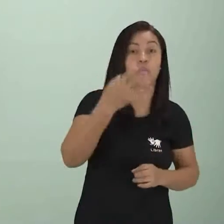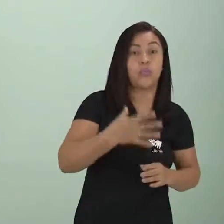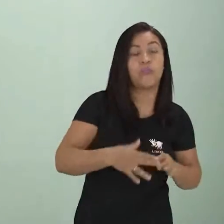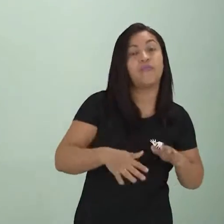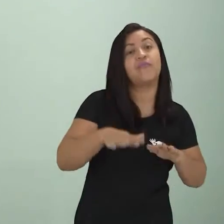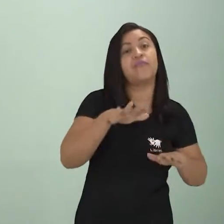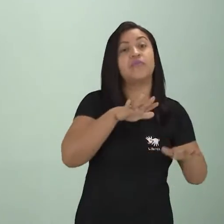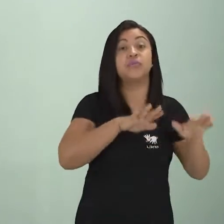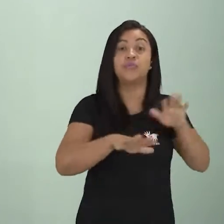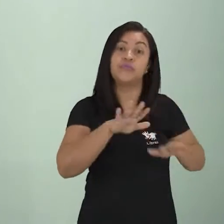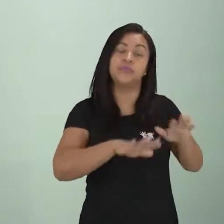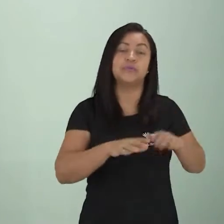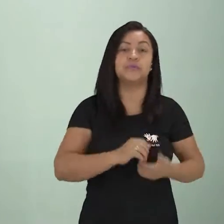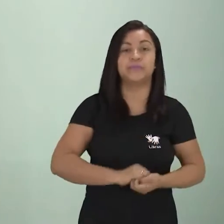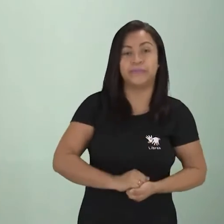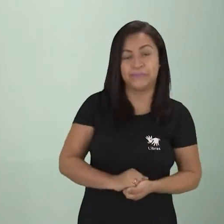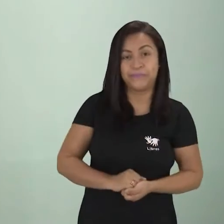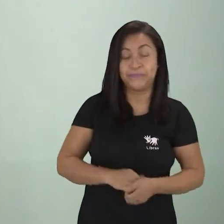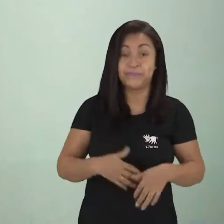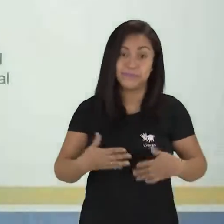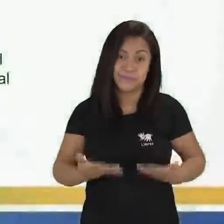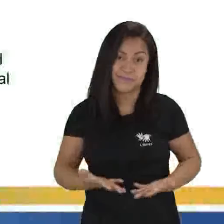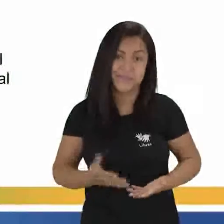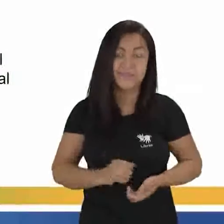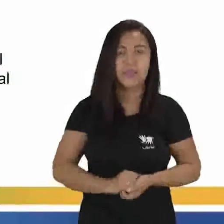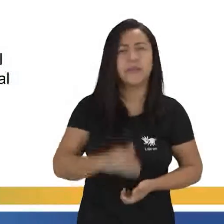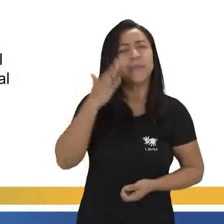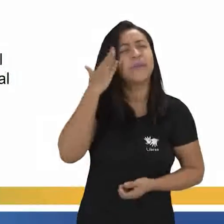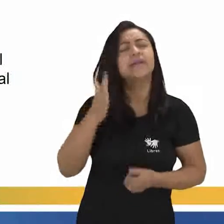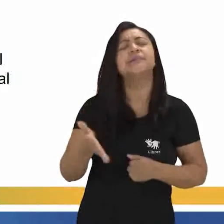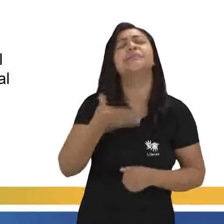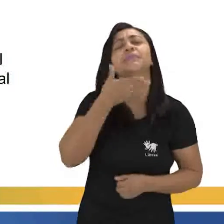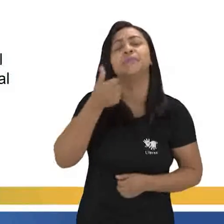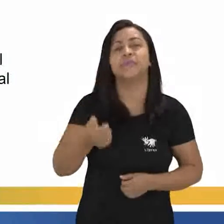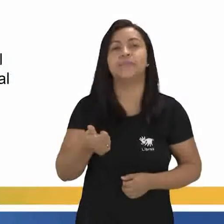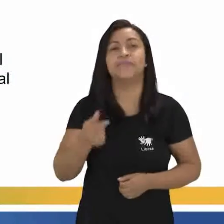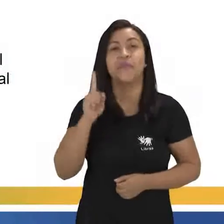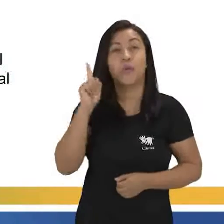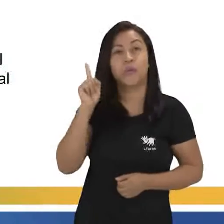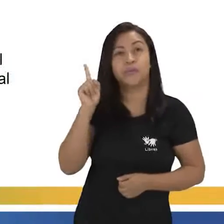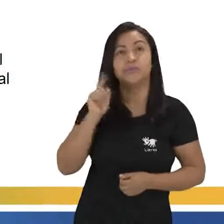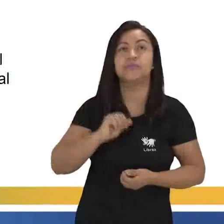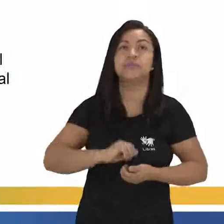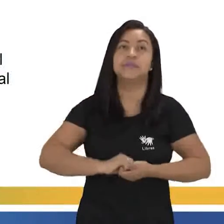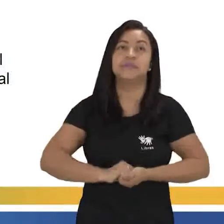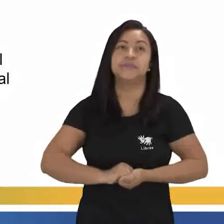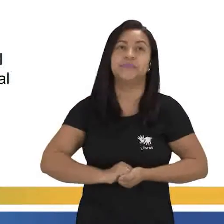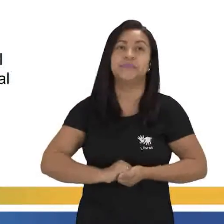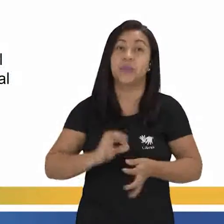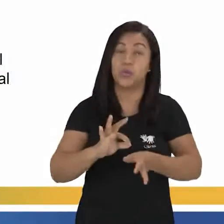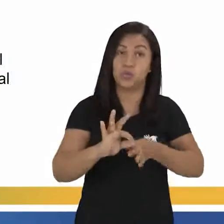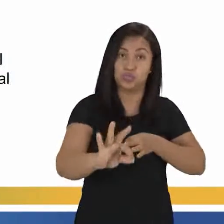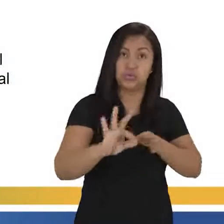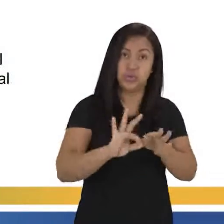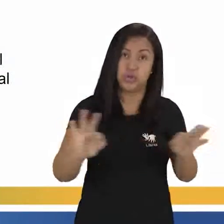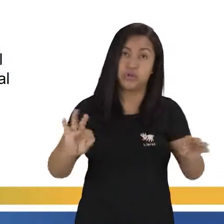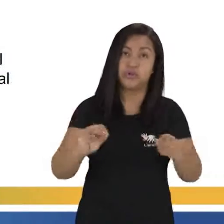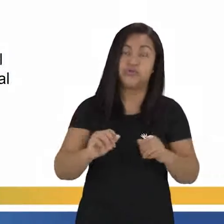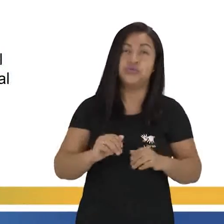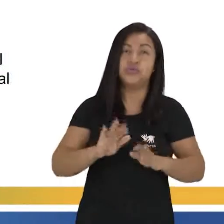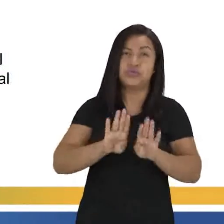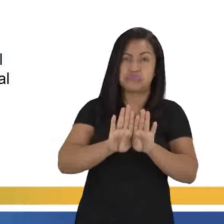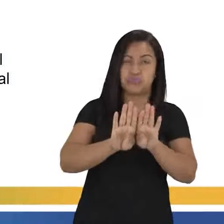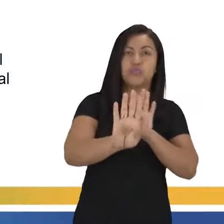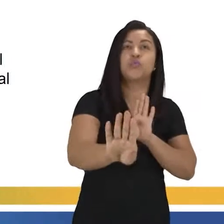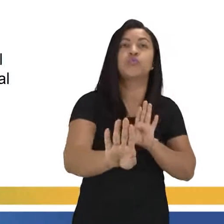movimento, certo? Então, para entender melhor, olha só, a unidade de impulso é a mesma